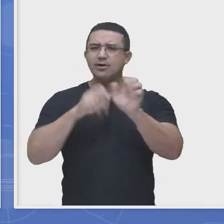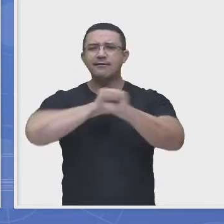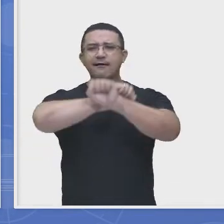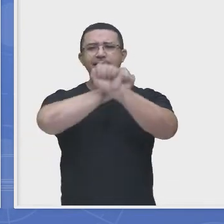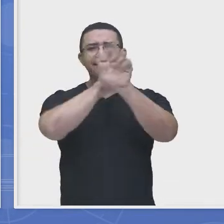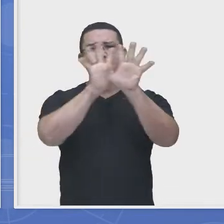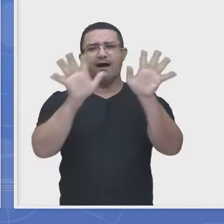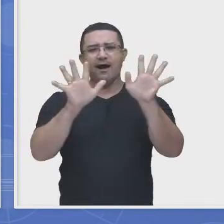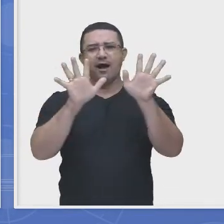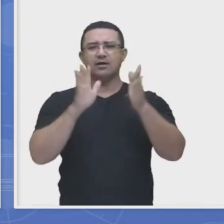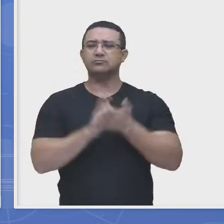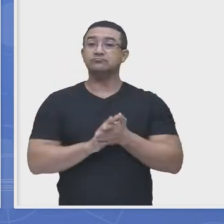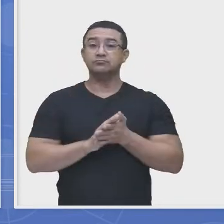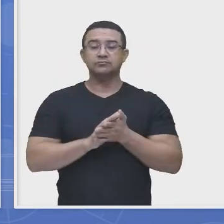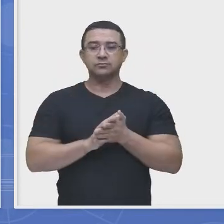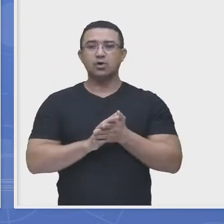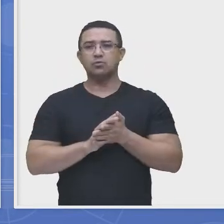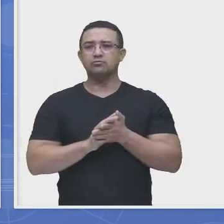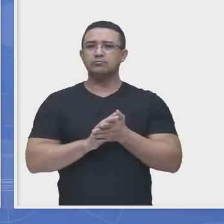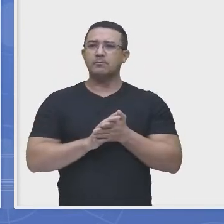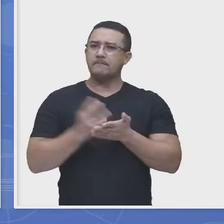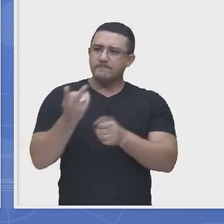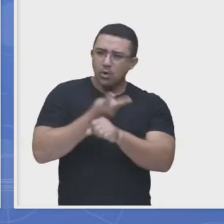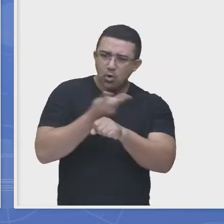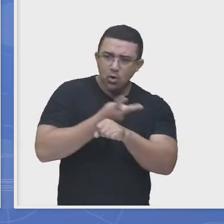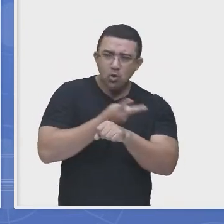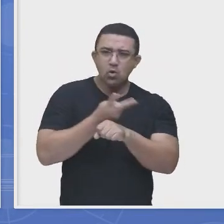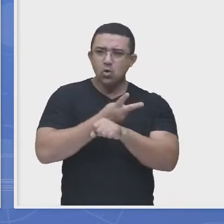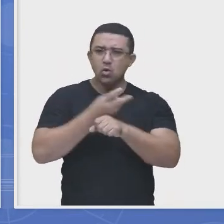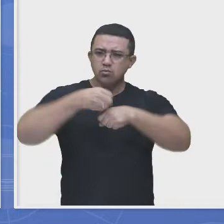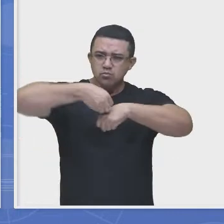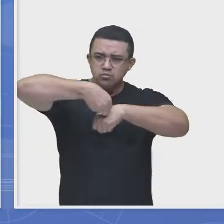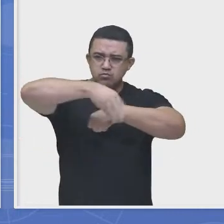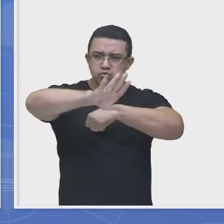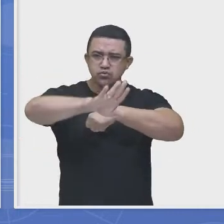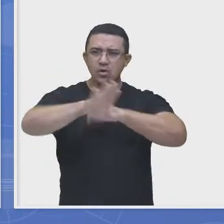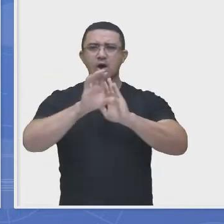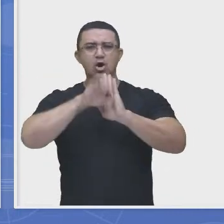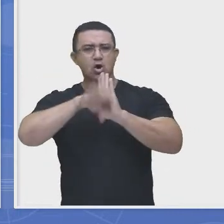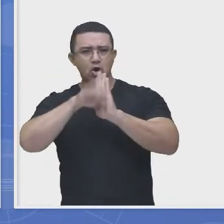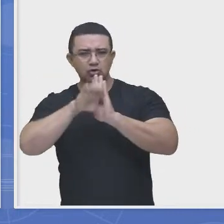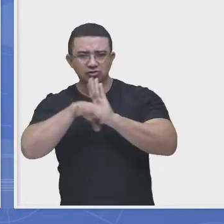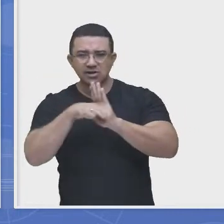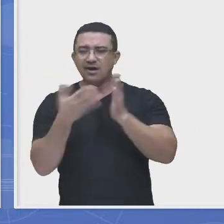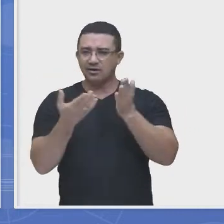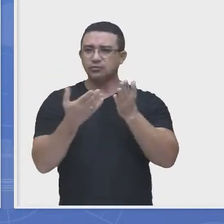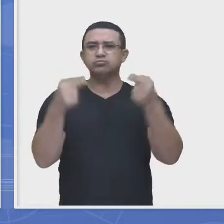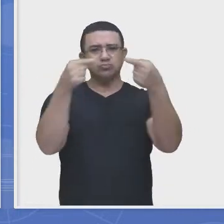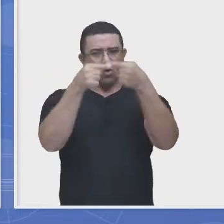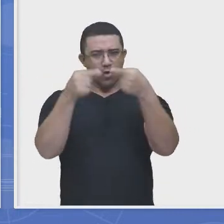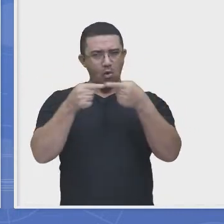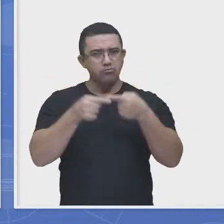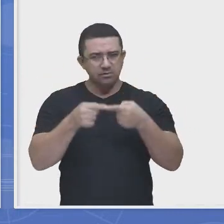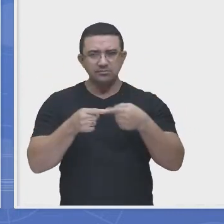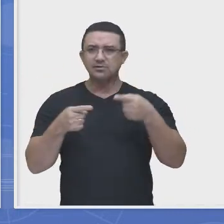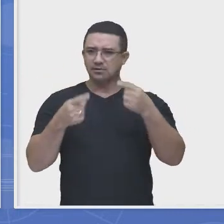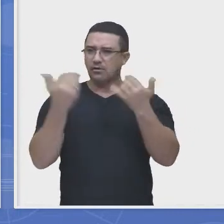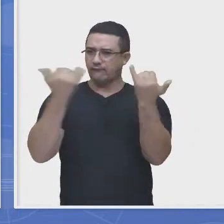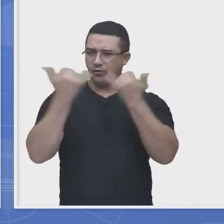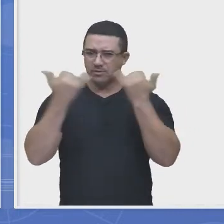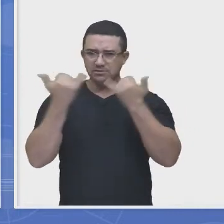Vai buscar a informação, procurar transmitir os conceitos que são coerentes com aquela